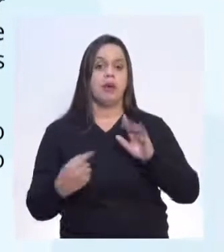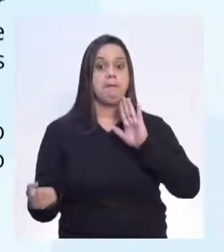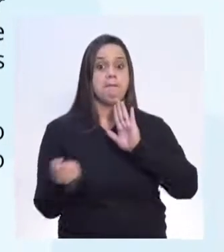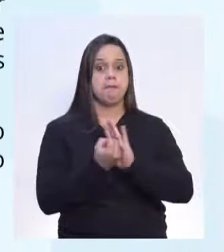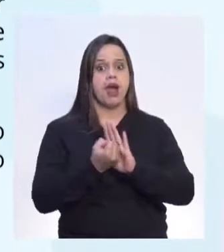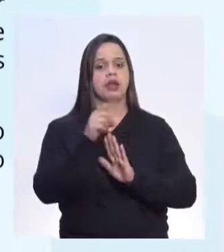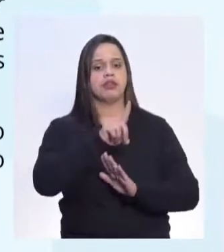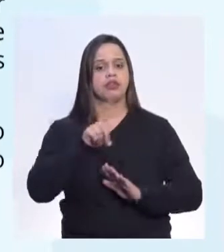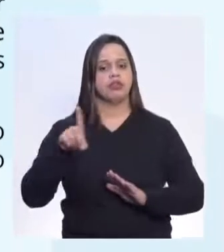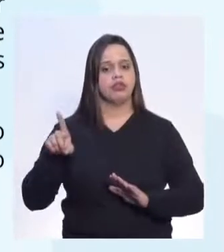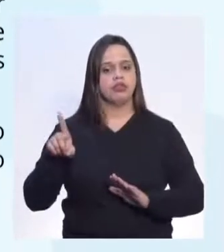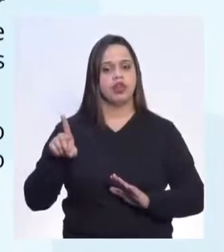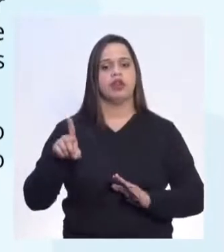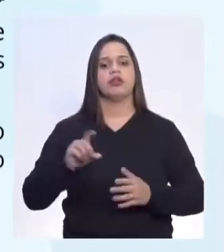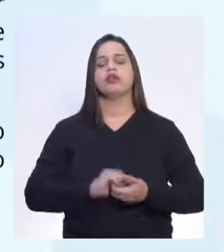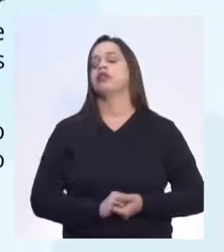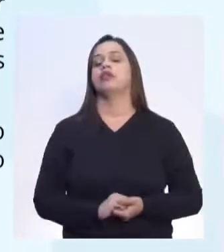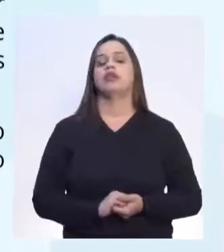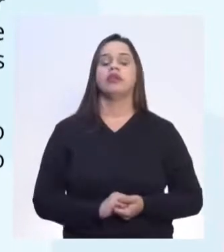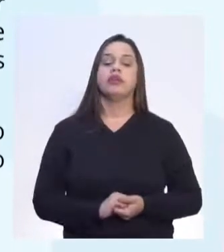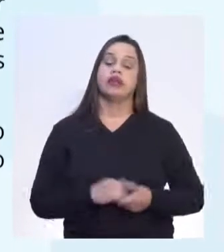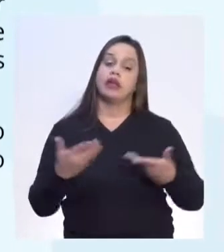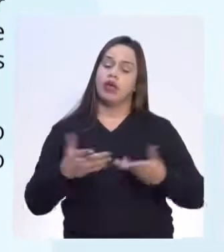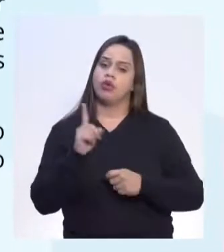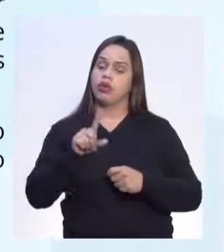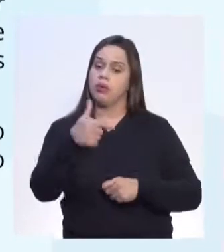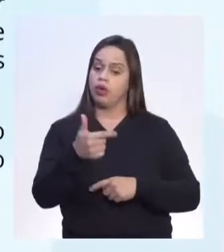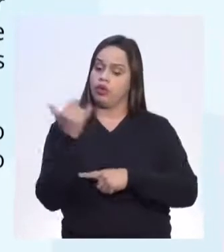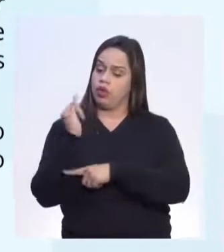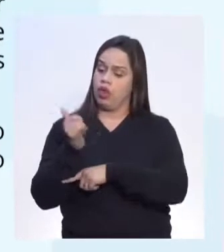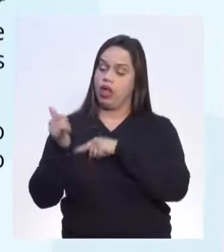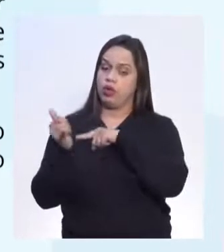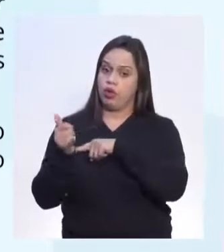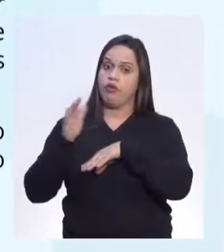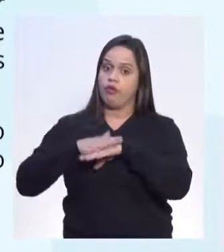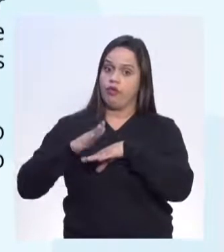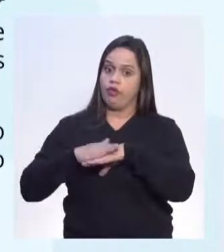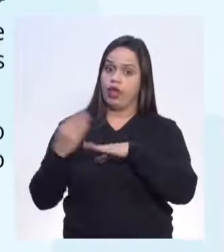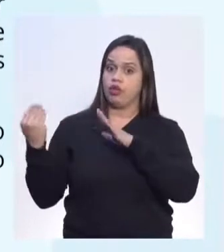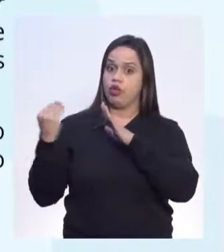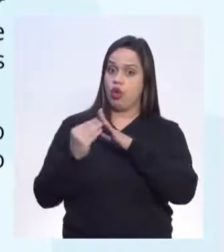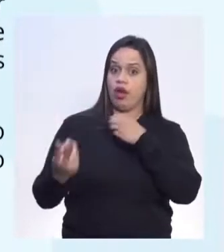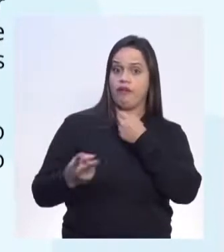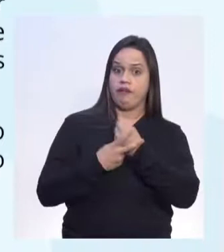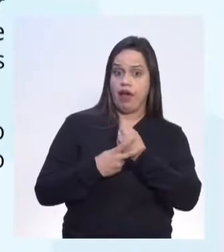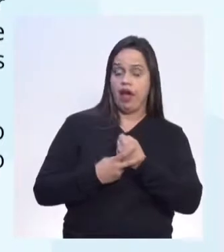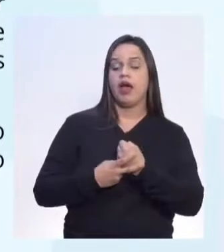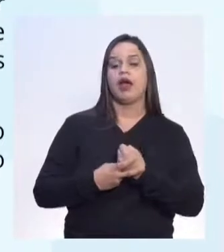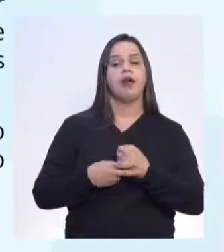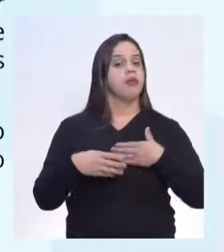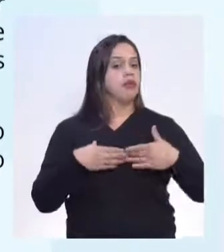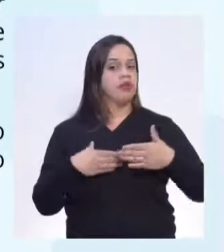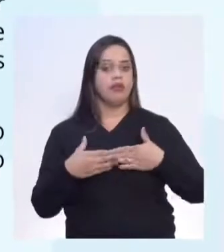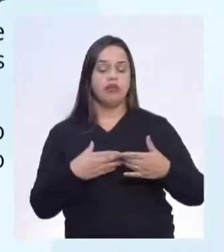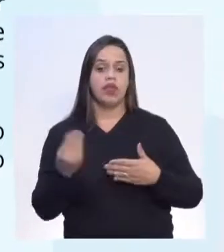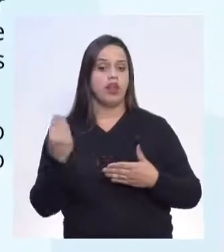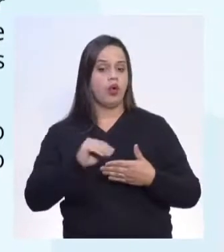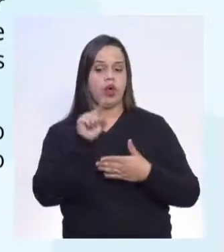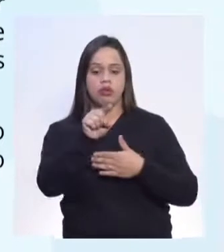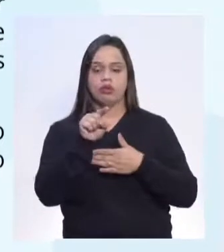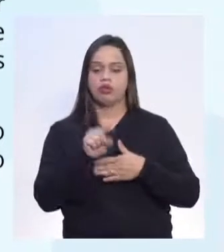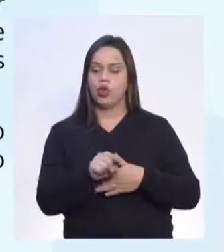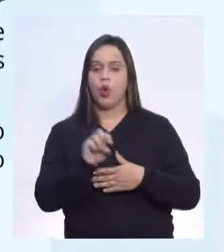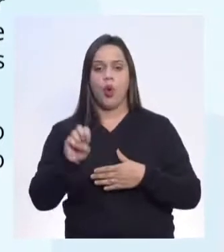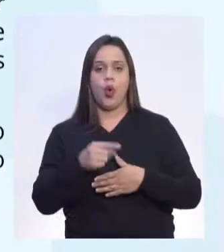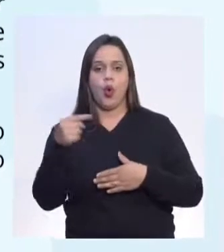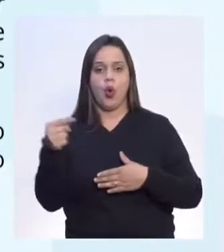direto. Isso, né? é o que marca o discurso direto. E aí, quando o narrador, gente, fizer isso, que ele colocar esse verbo, tanto faz ele colocar em 2 pontos e